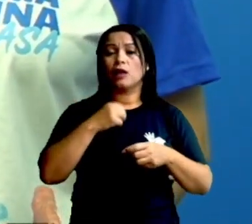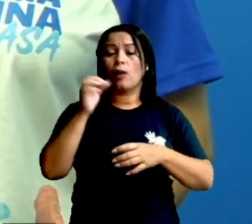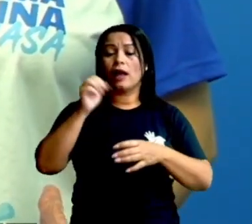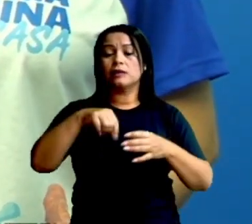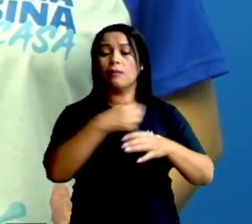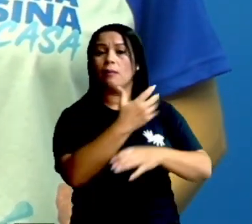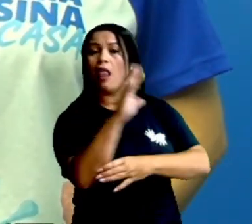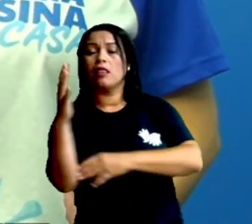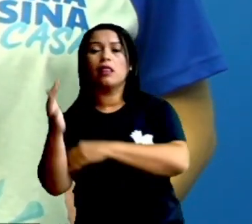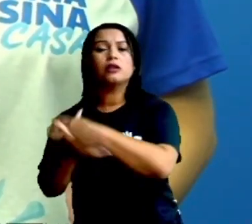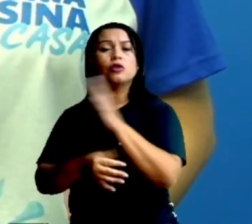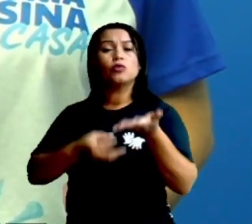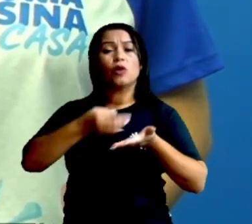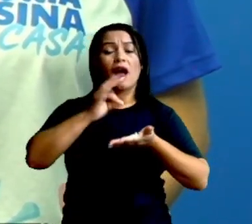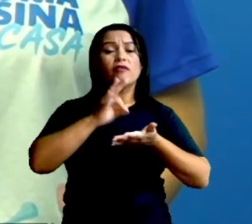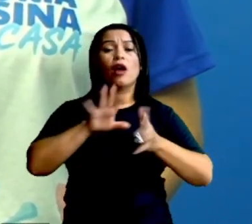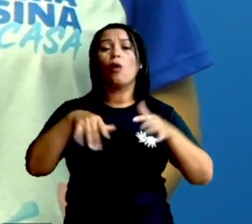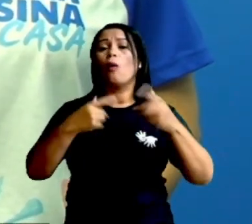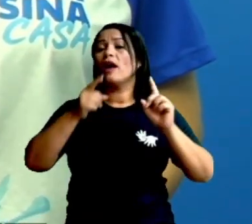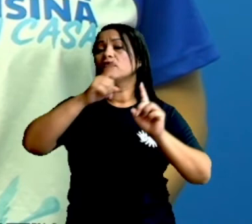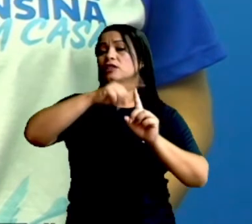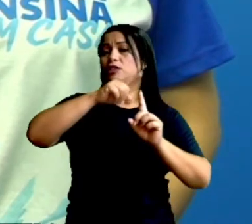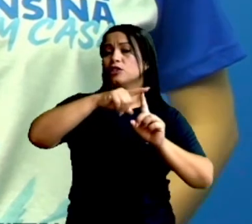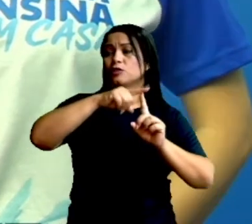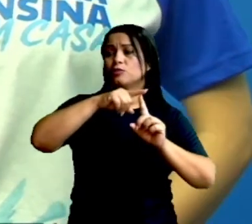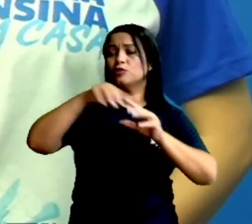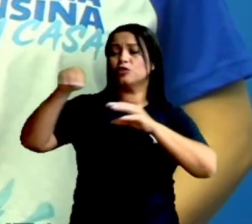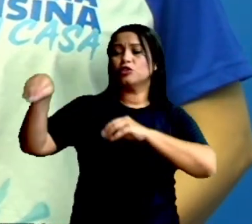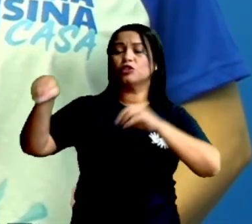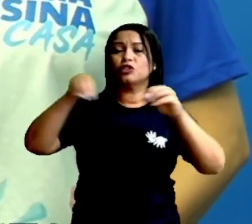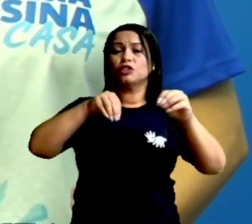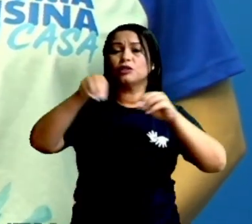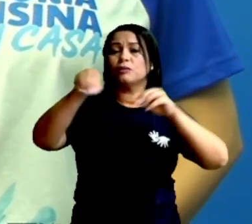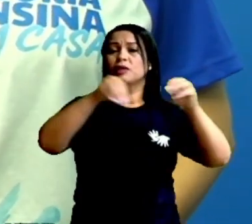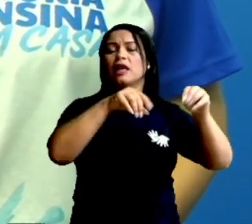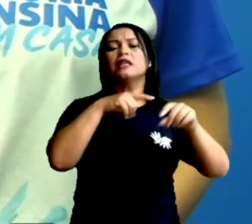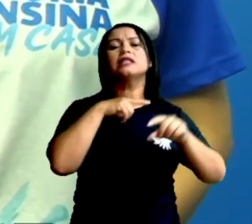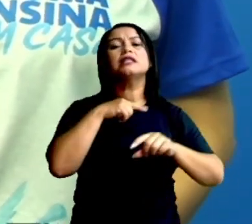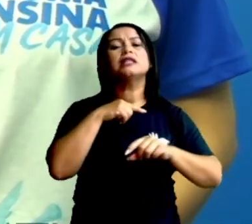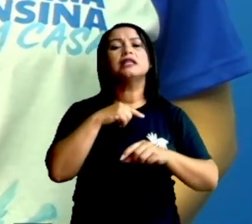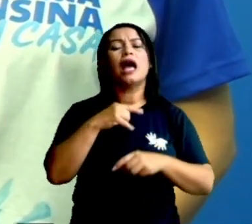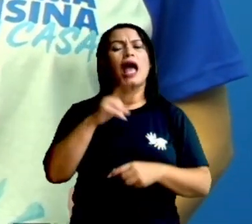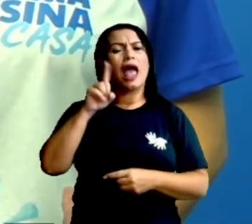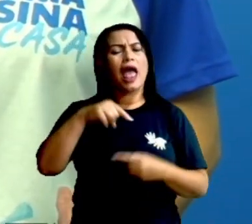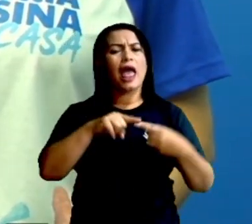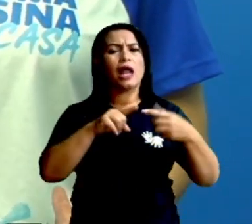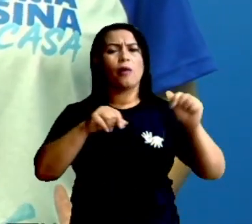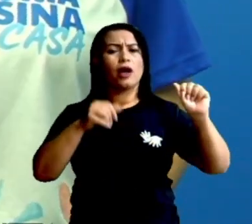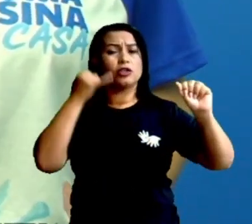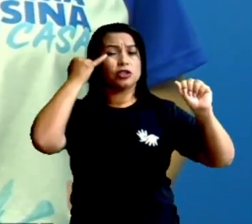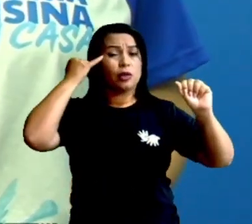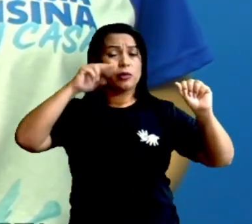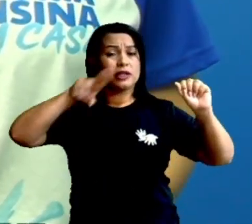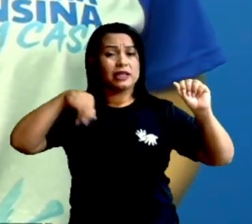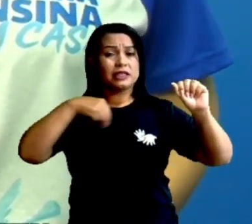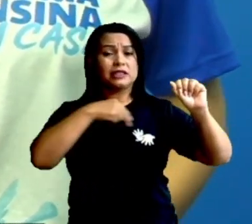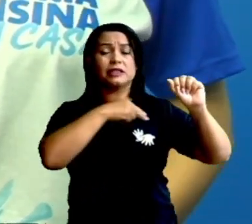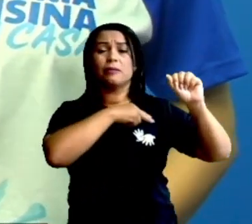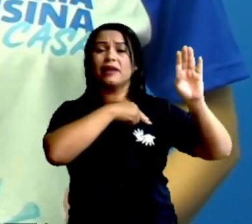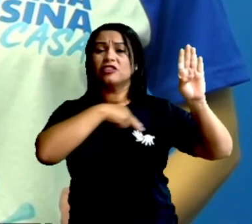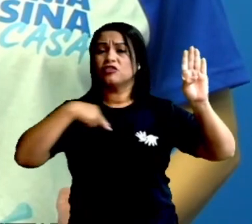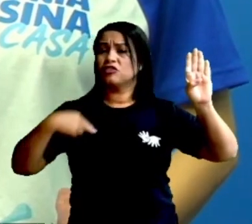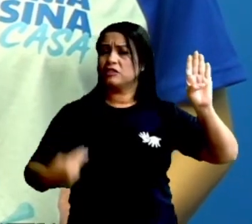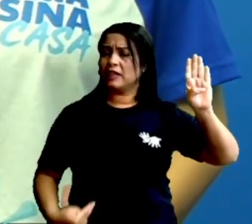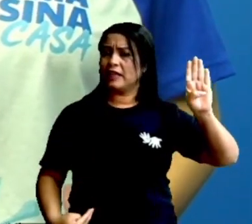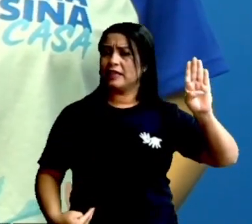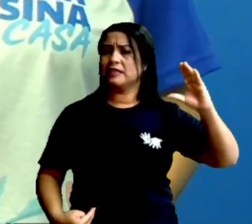ver quais tipos de imigrantes. Eram japoneses, letra A, letra B, chineses,